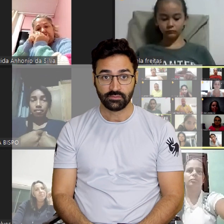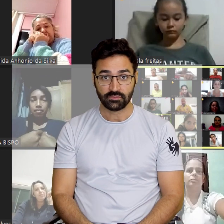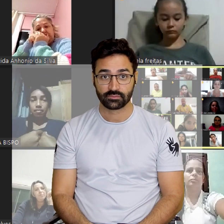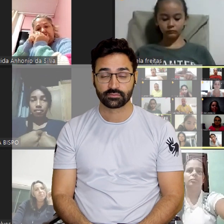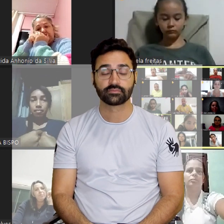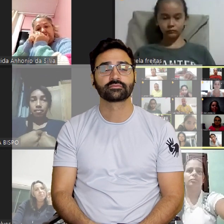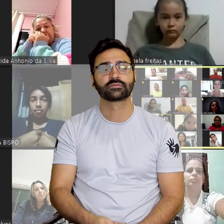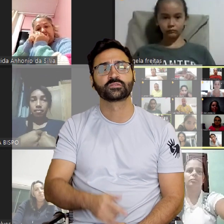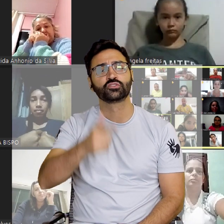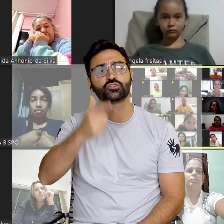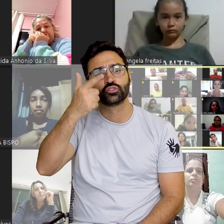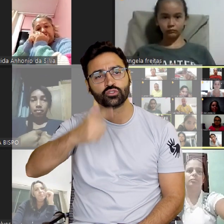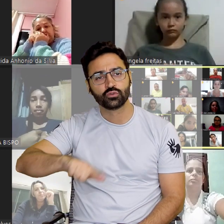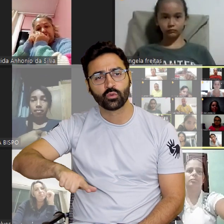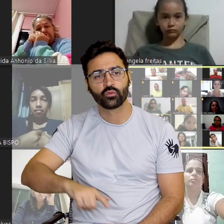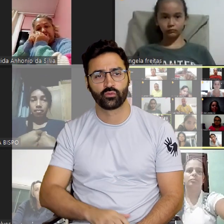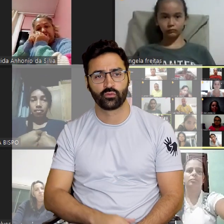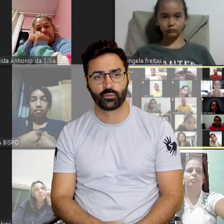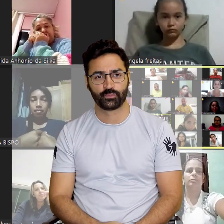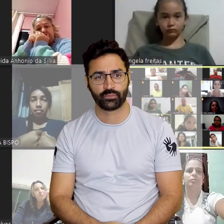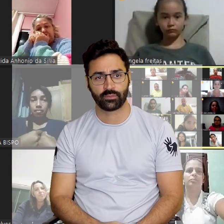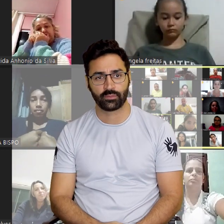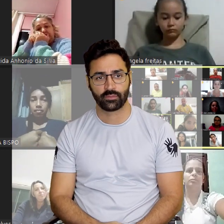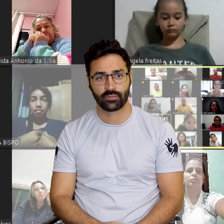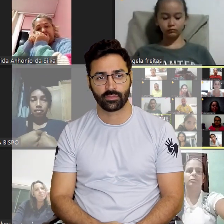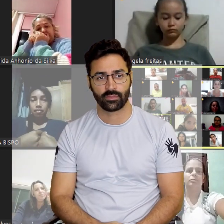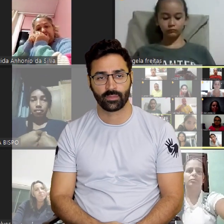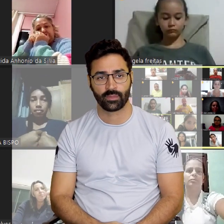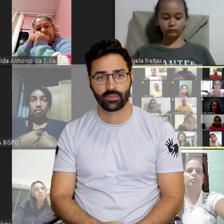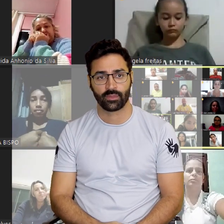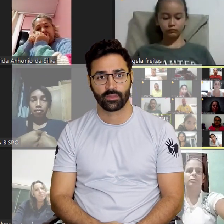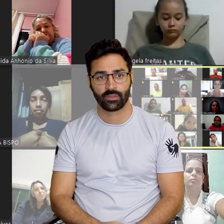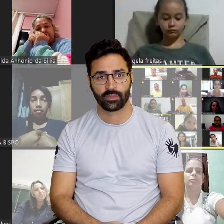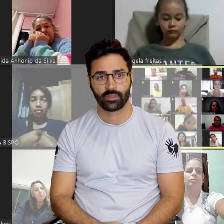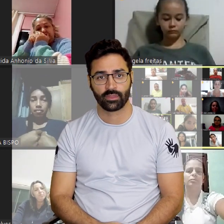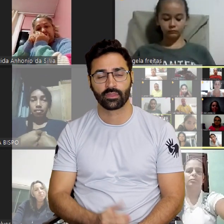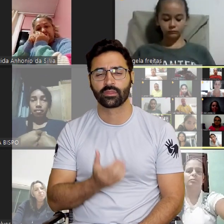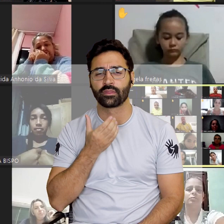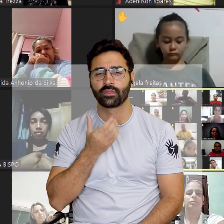Faz de novo, Rosemary. Você passa o Natal na casa de quem?